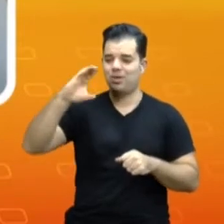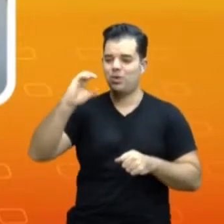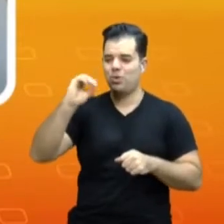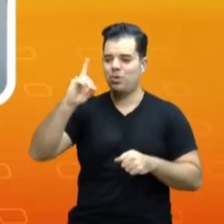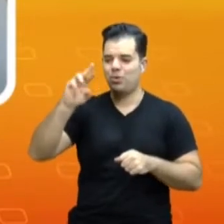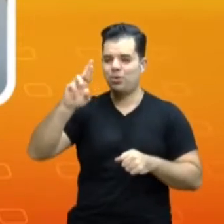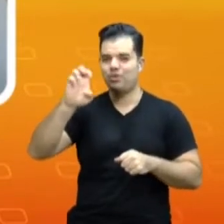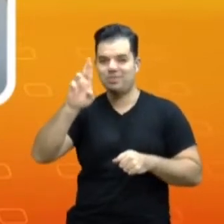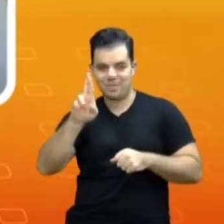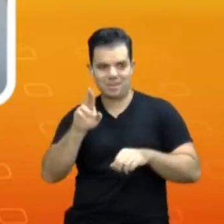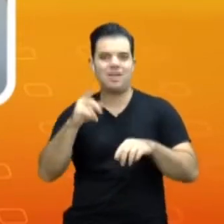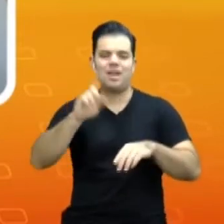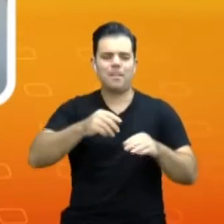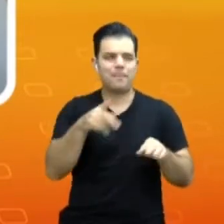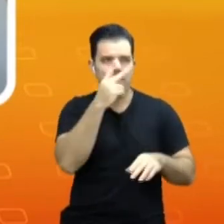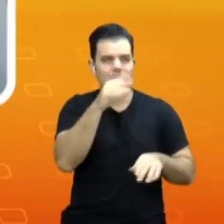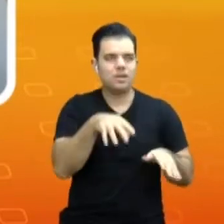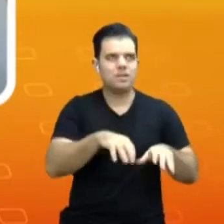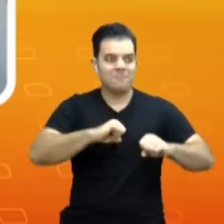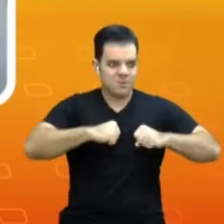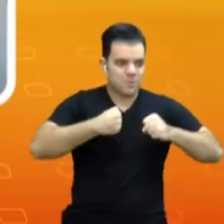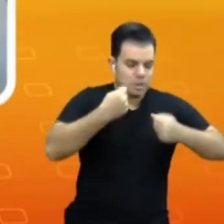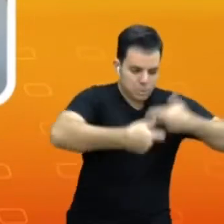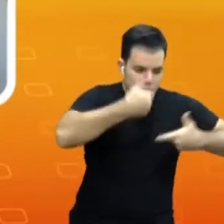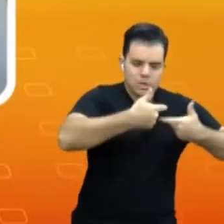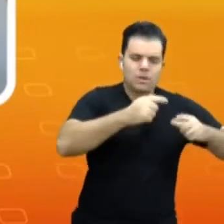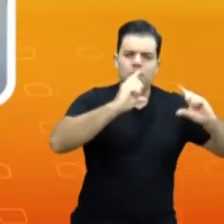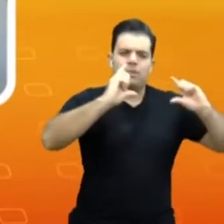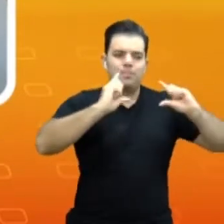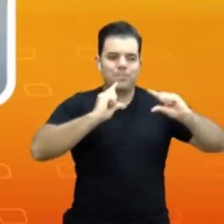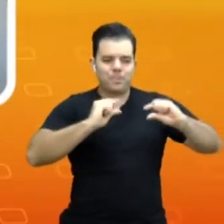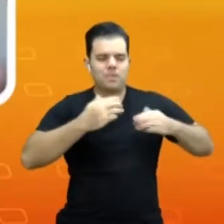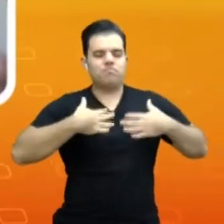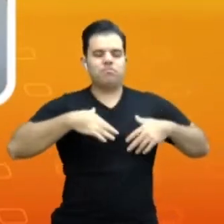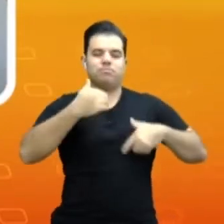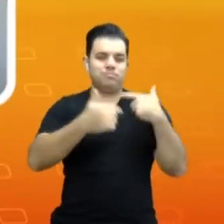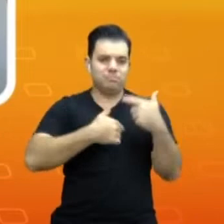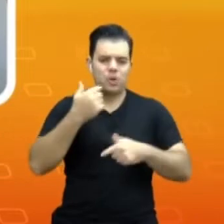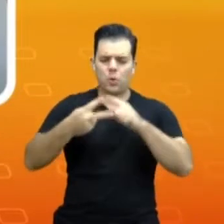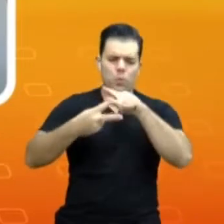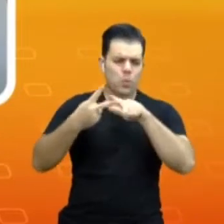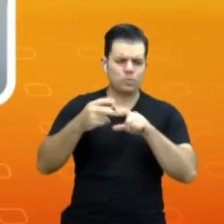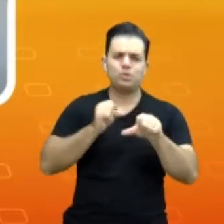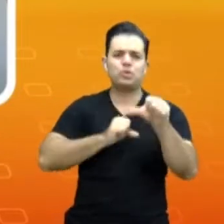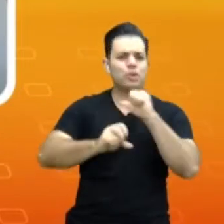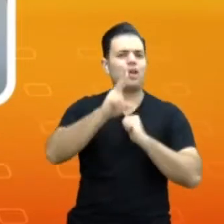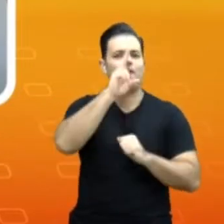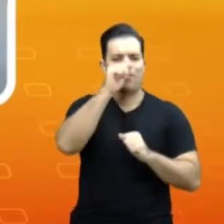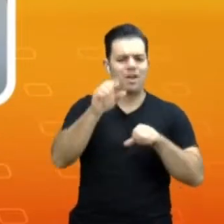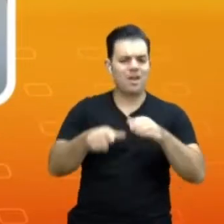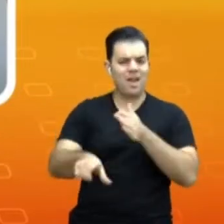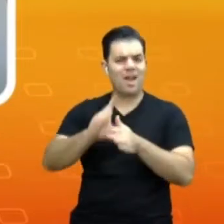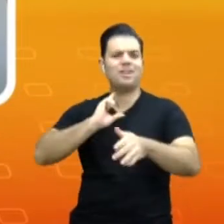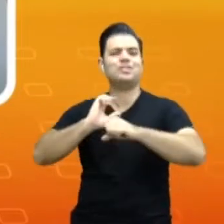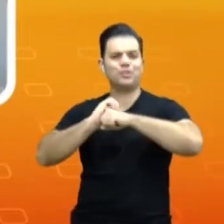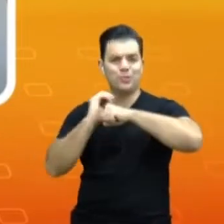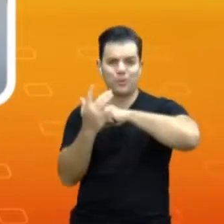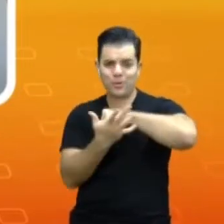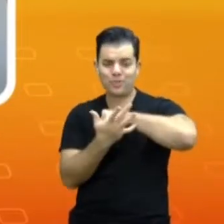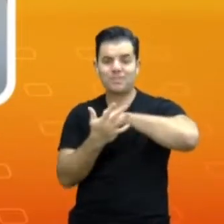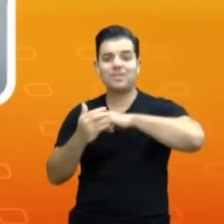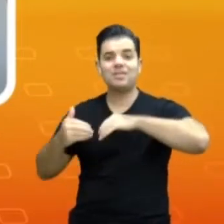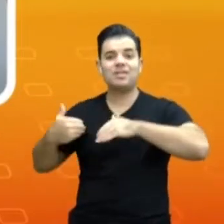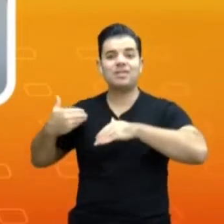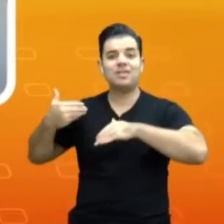a menor esforço no local. Né? Então, esses eram os dois grandes já mudanças que a gente teria pré-pandemia, mas ainda